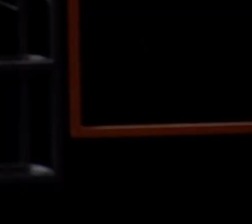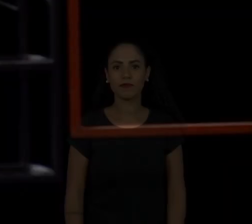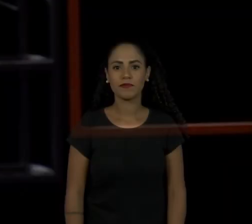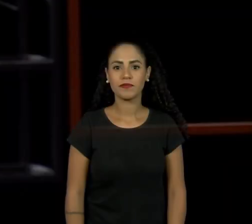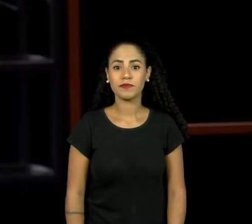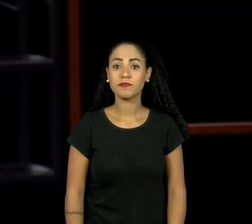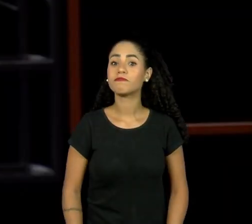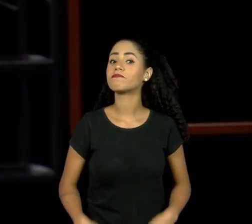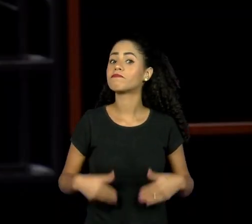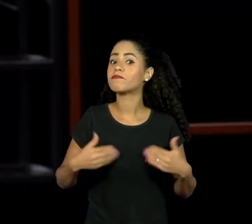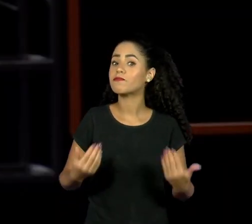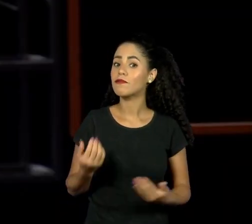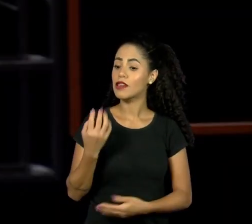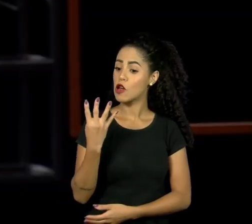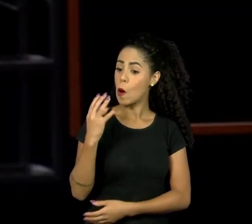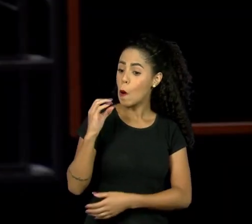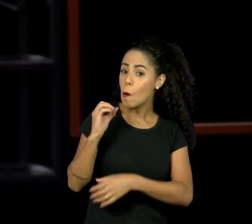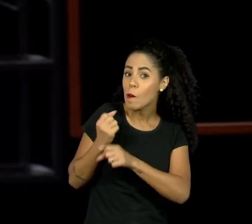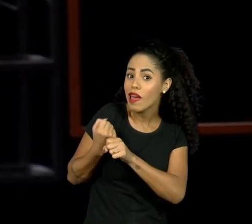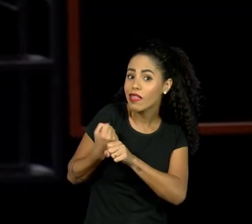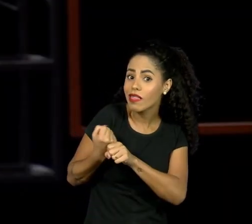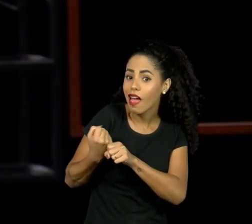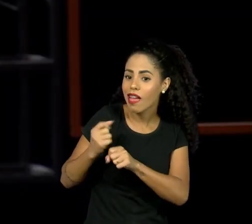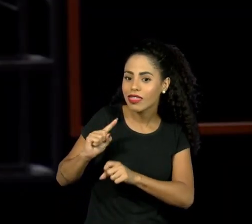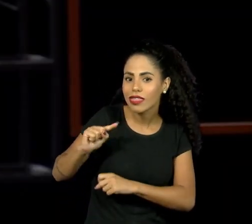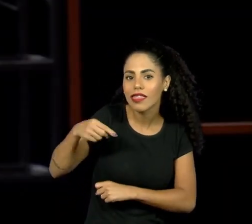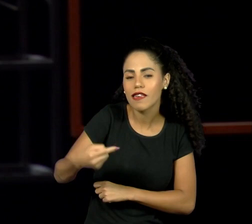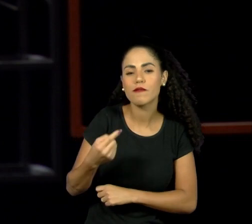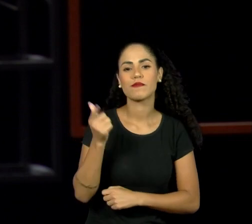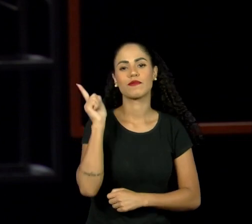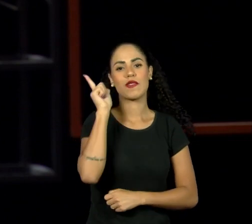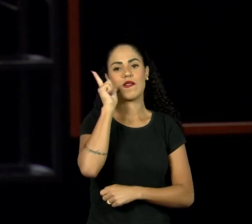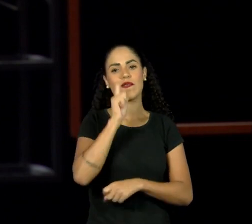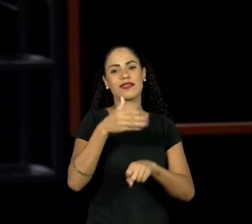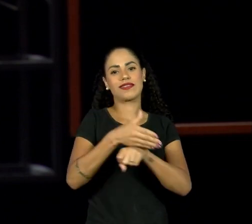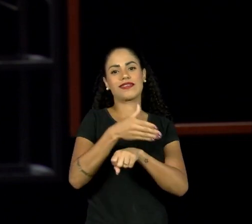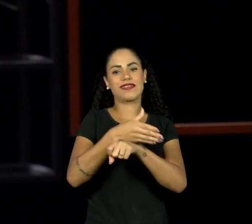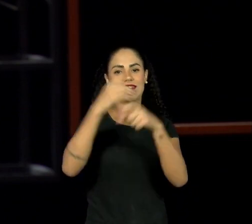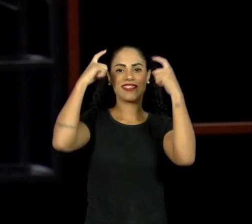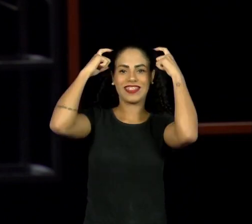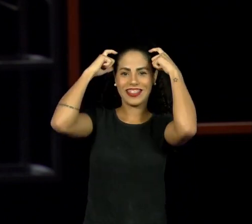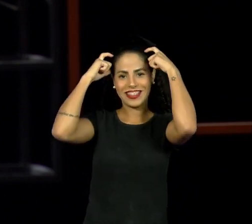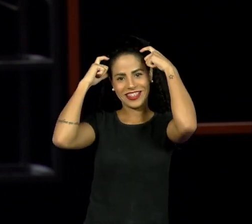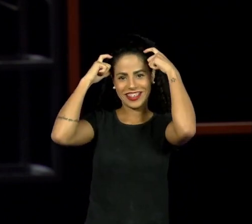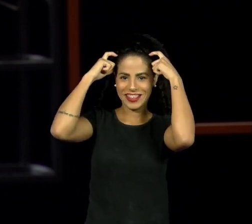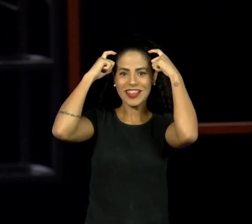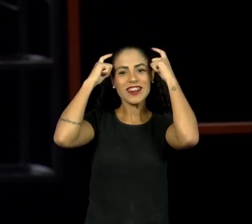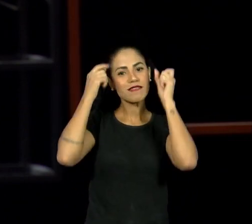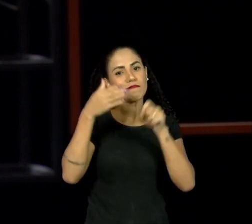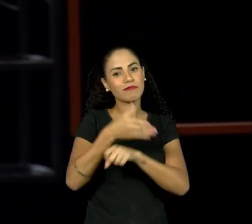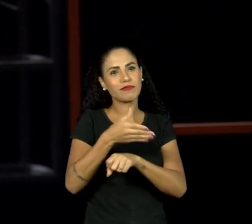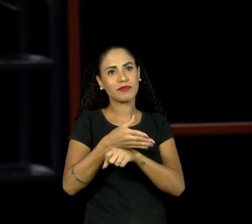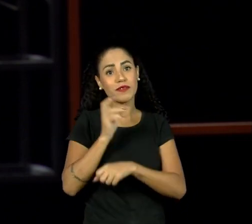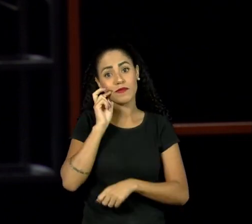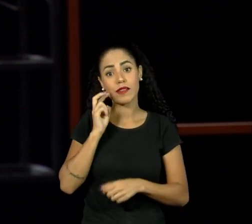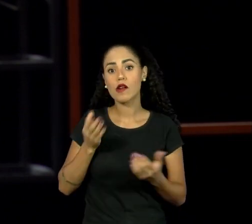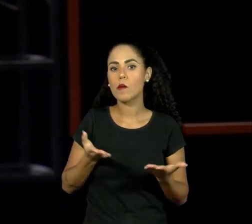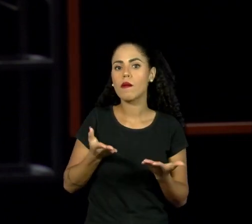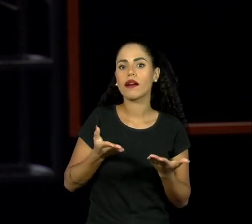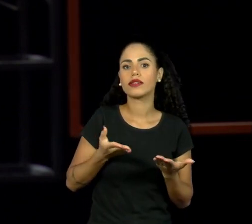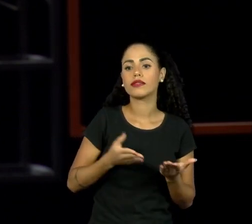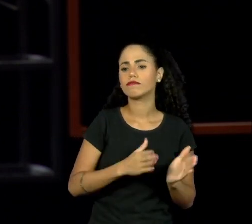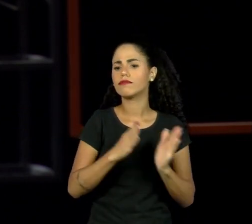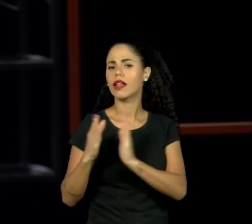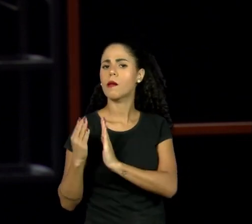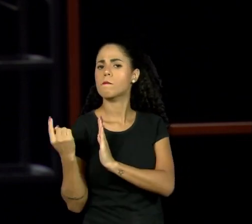Pois é, 40 anos depois, finalmente, ela é admitida na terra de Walt Disney. No programa anterior,